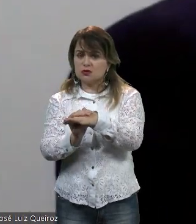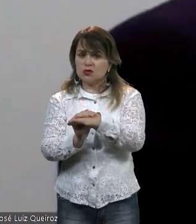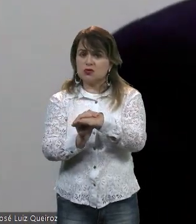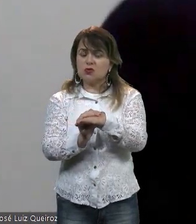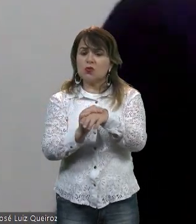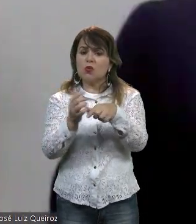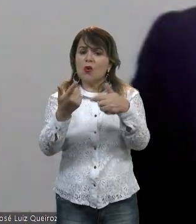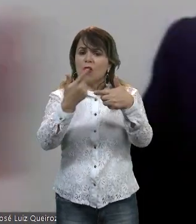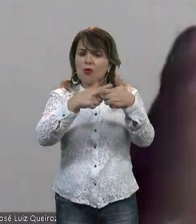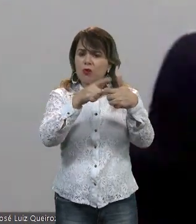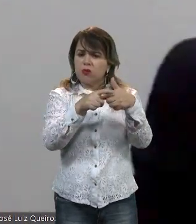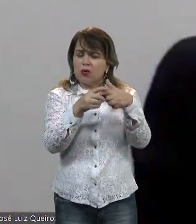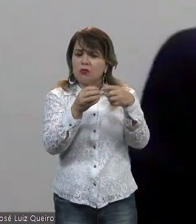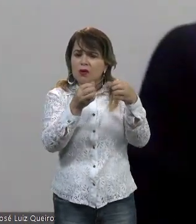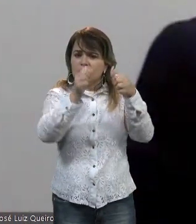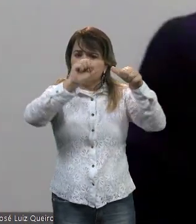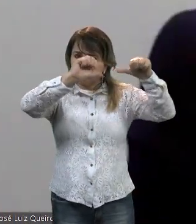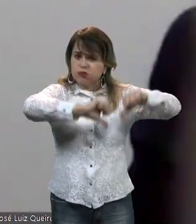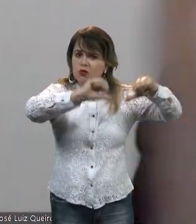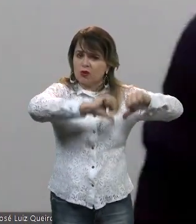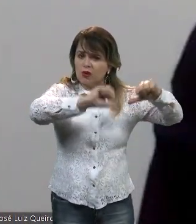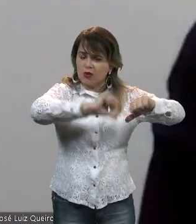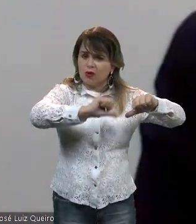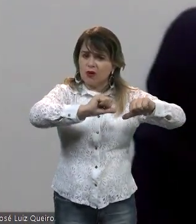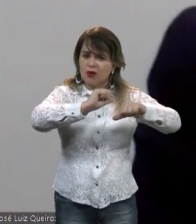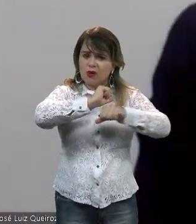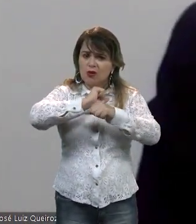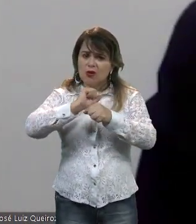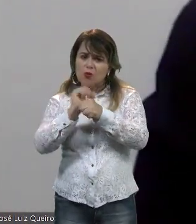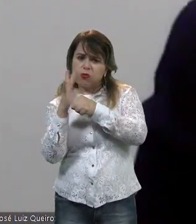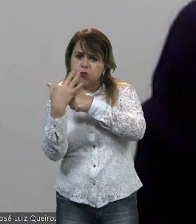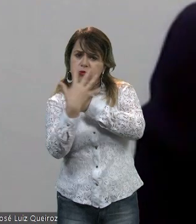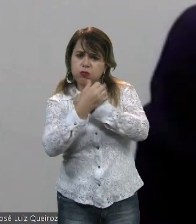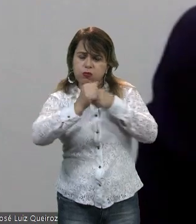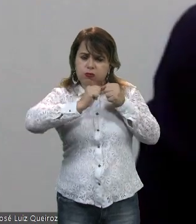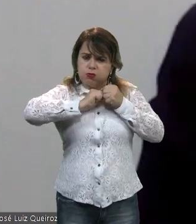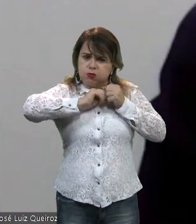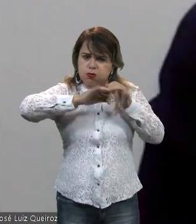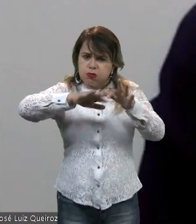crise econômica da história e uma epidemia inédita,